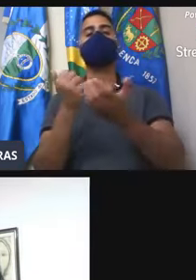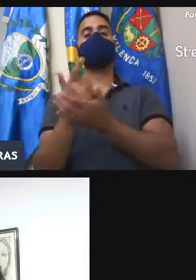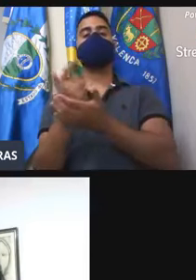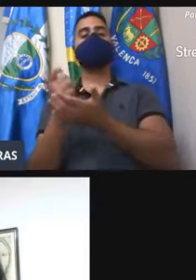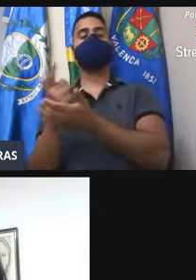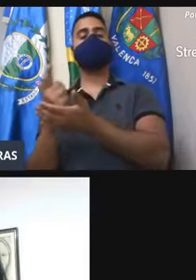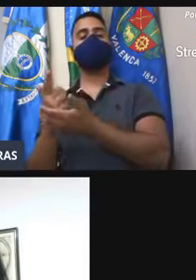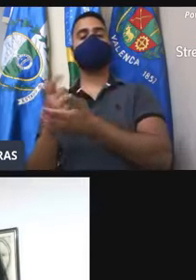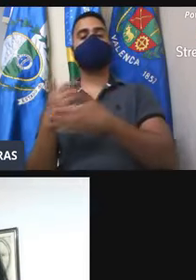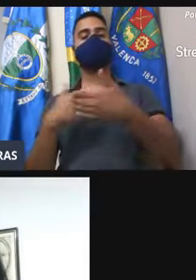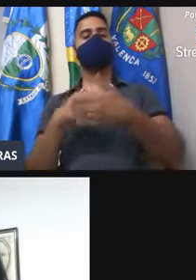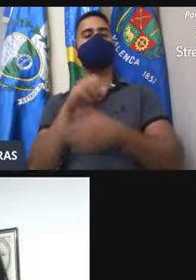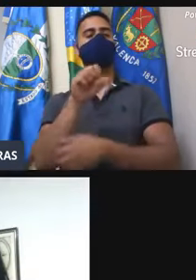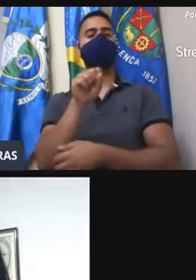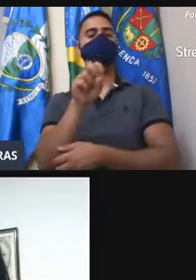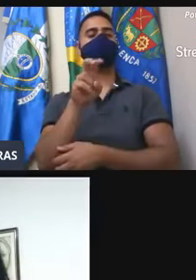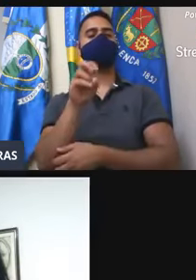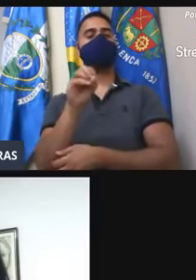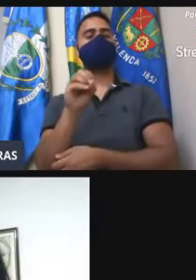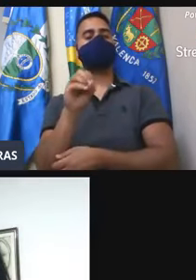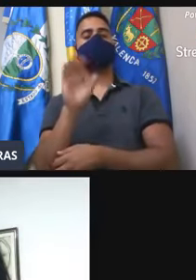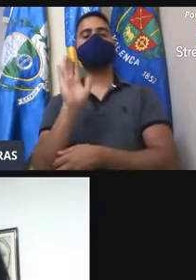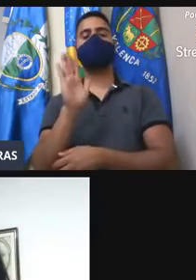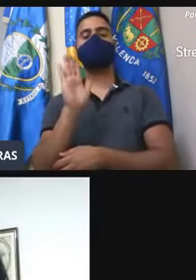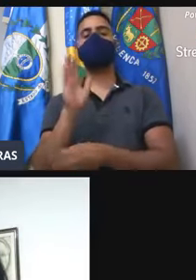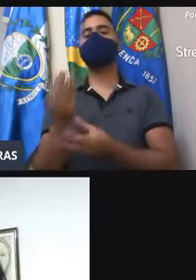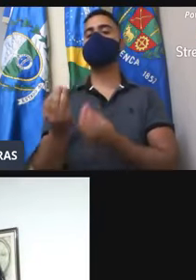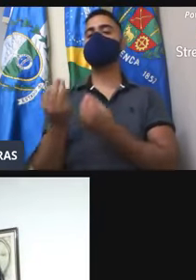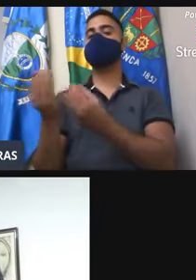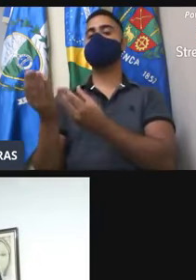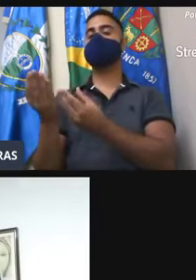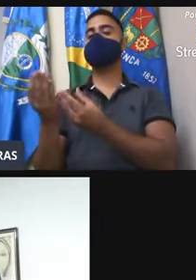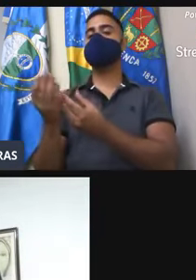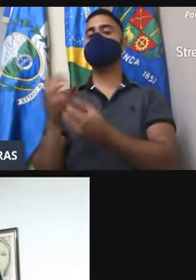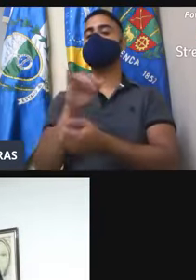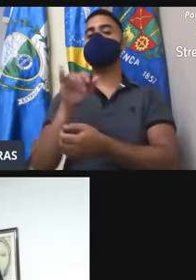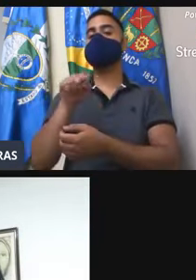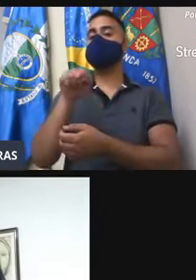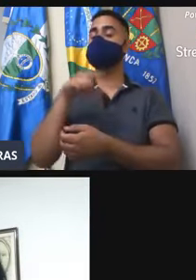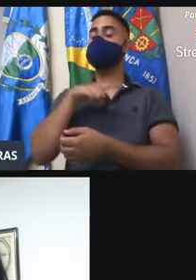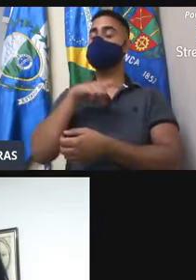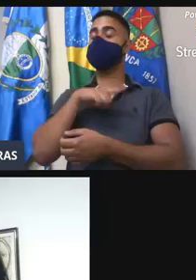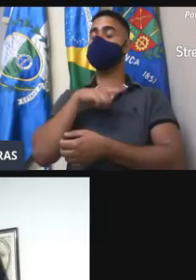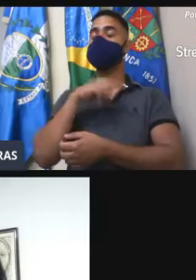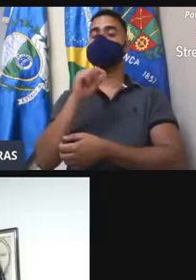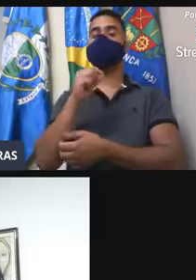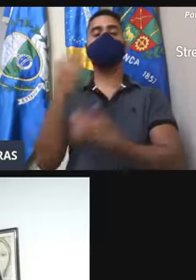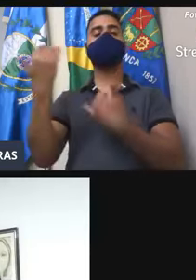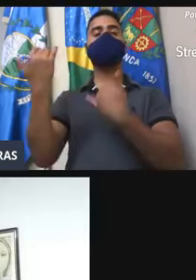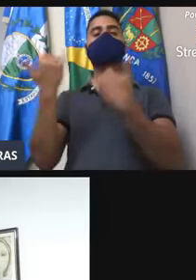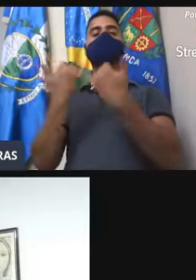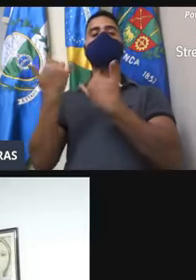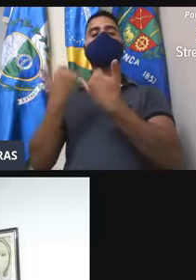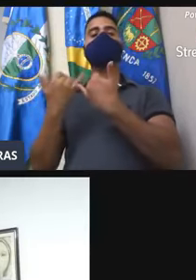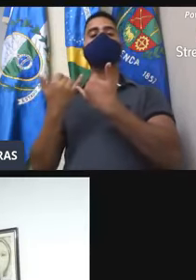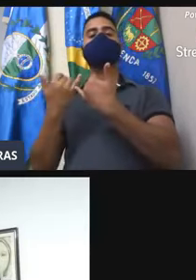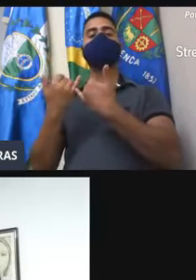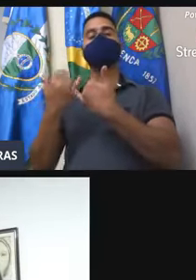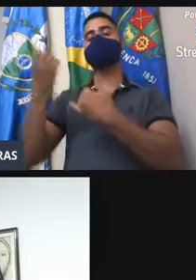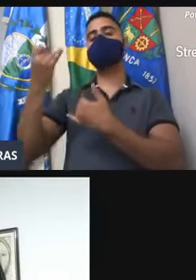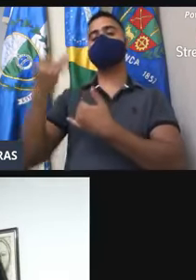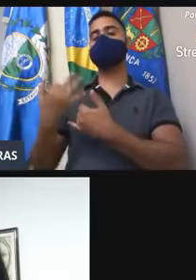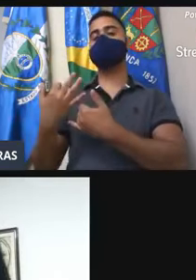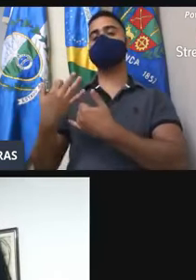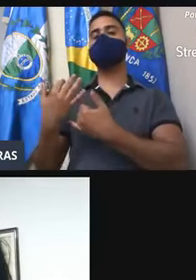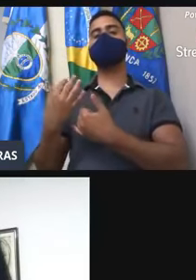é que foi a aquisição dessas cestas básicas, essas 850 já distribuídas? Se você teria aí